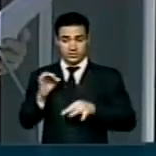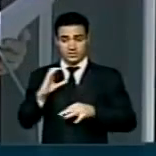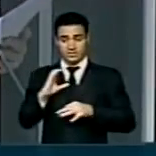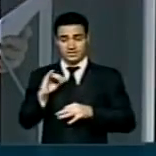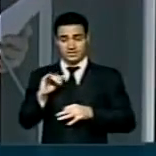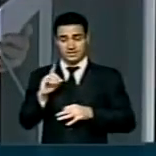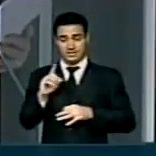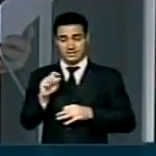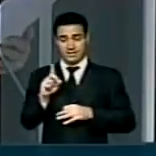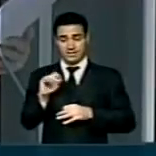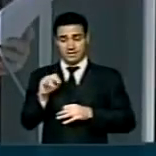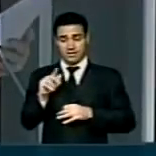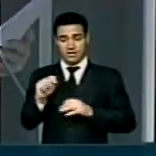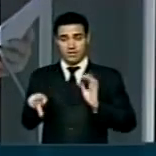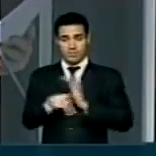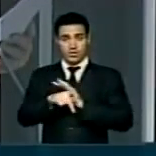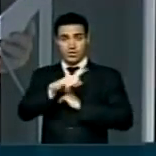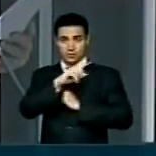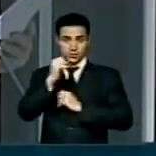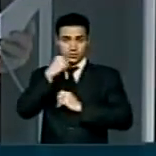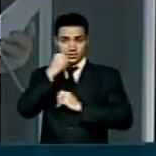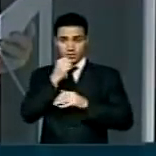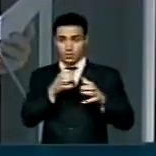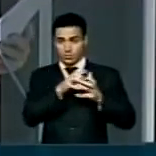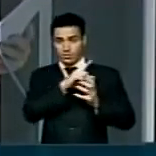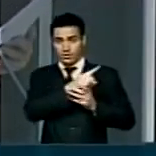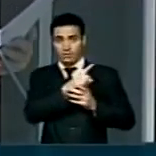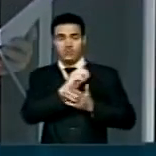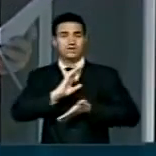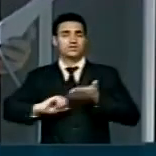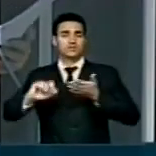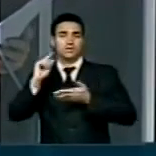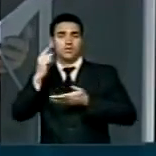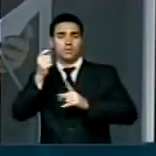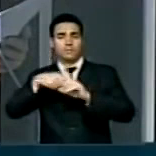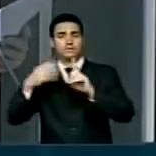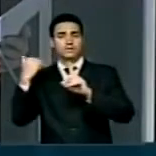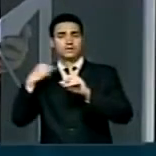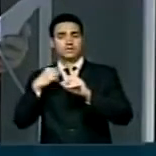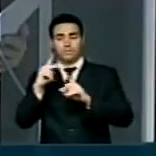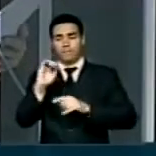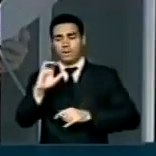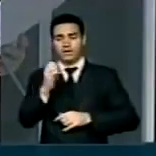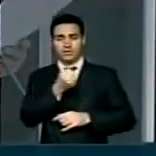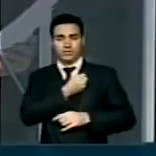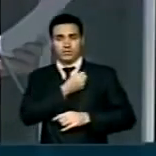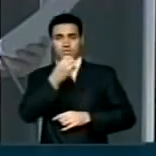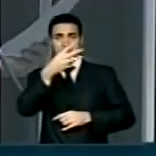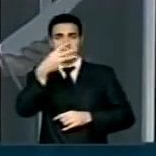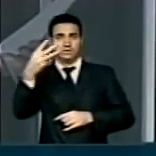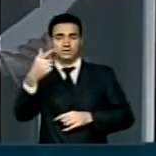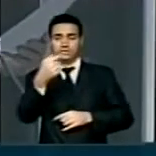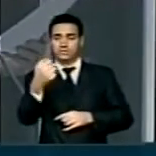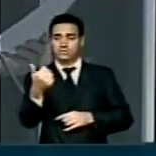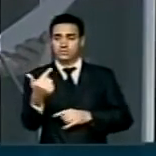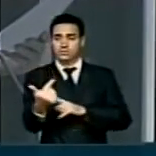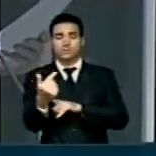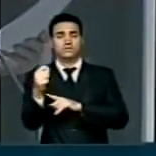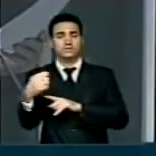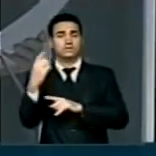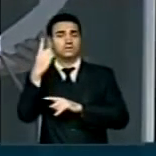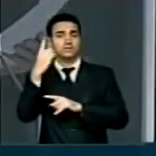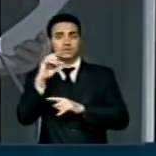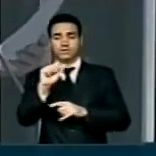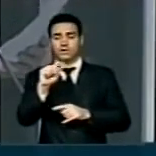Cidadania do Senado Federal rejeitou no mês passado a PEC 33 de 2012 do ilustre senador